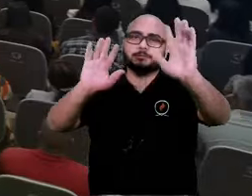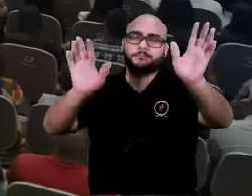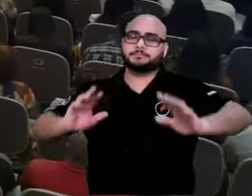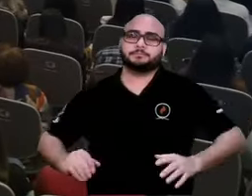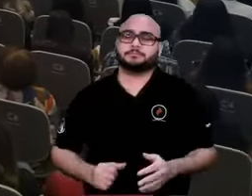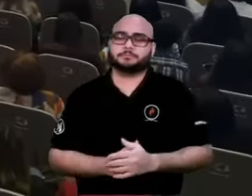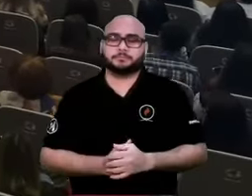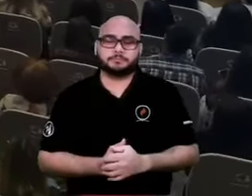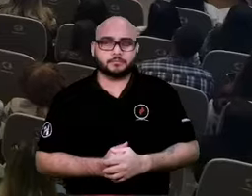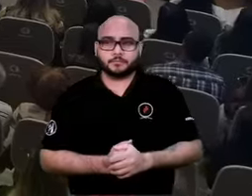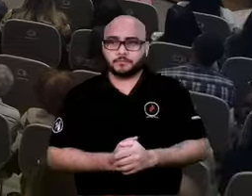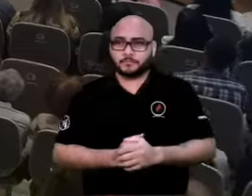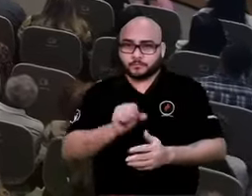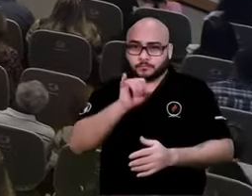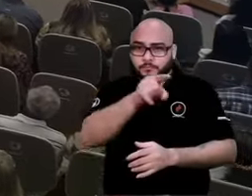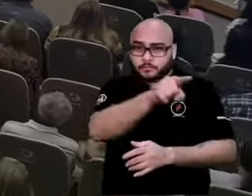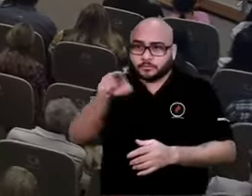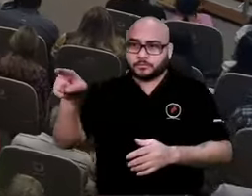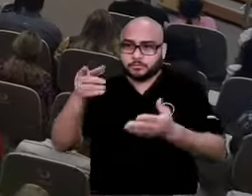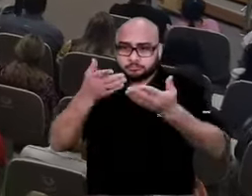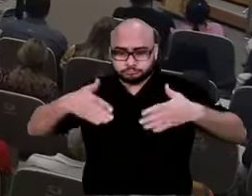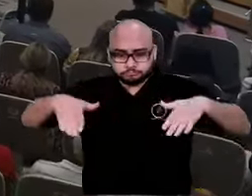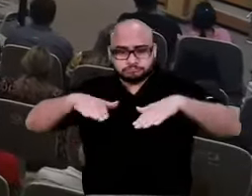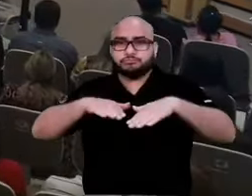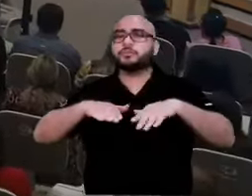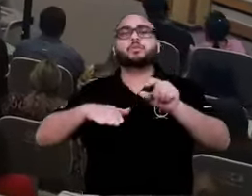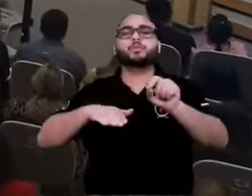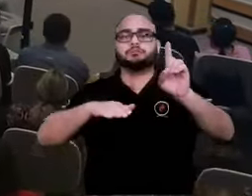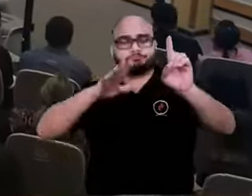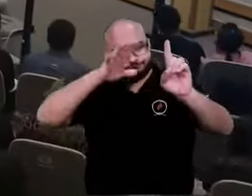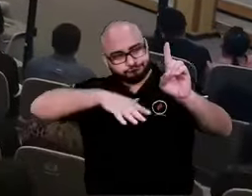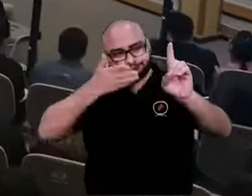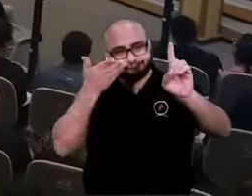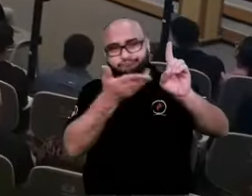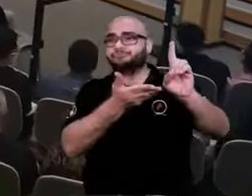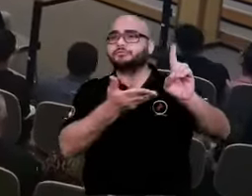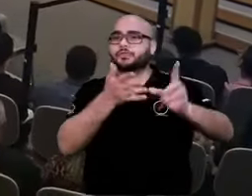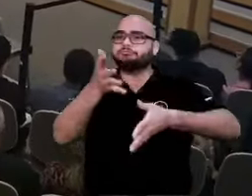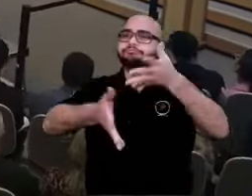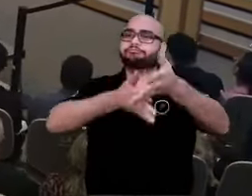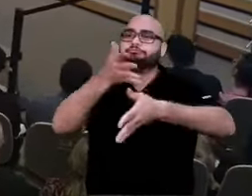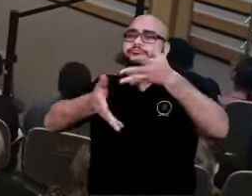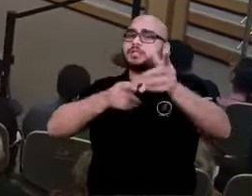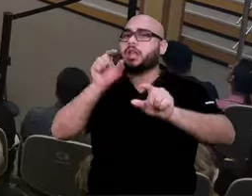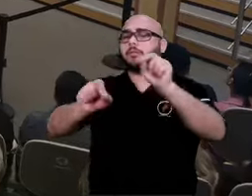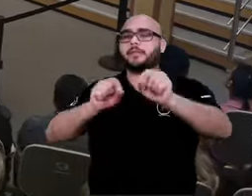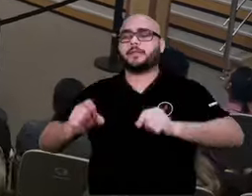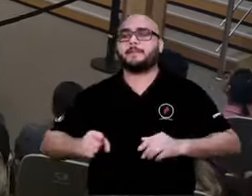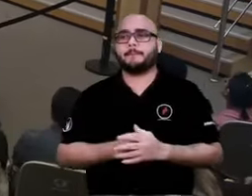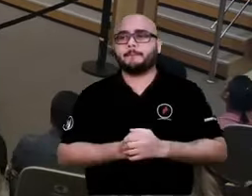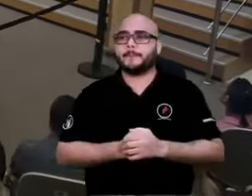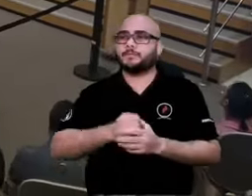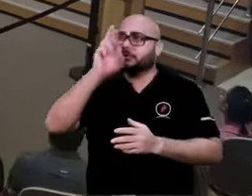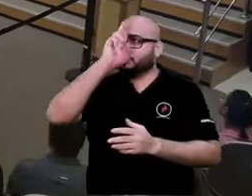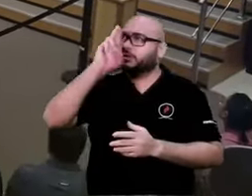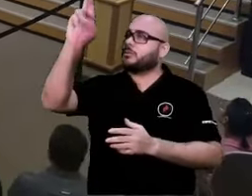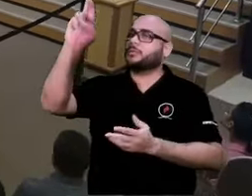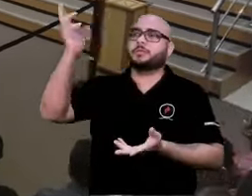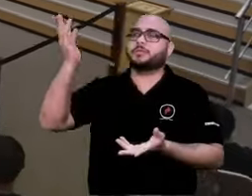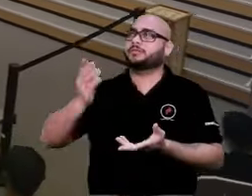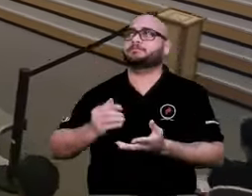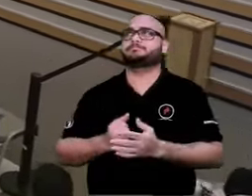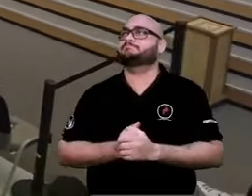Quando você se humilha, só sai uma coisa da sua boca: o Senhor